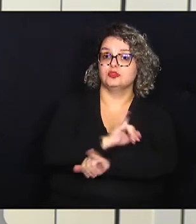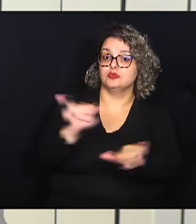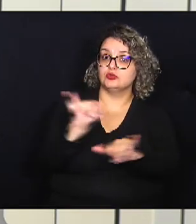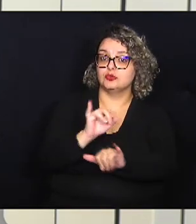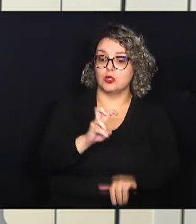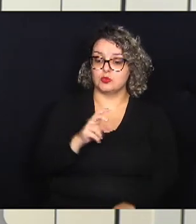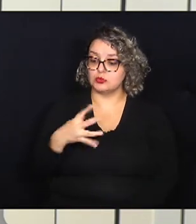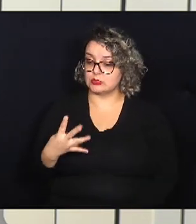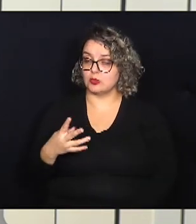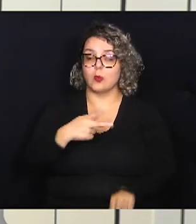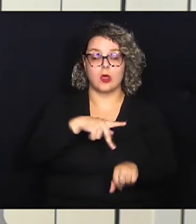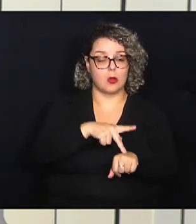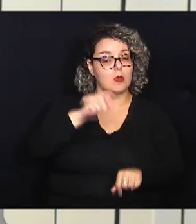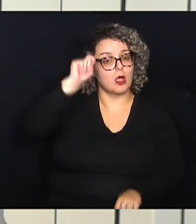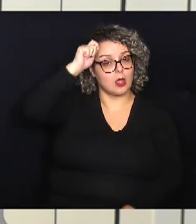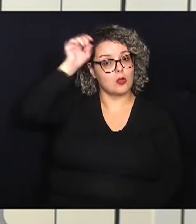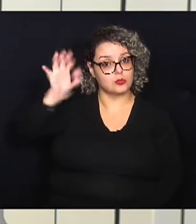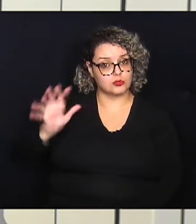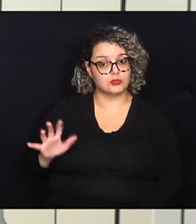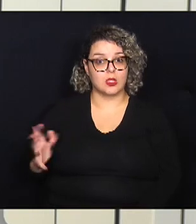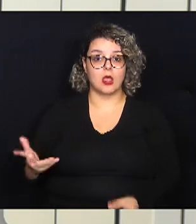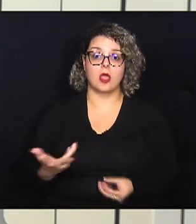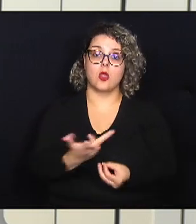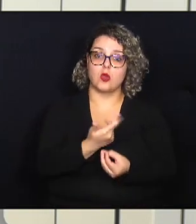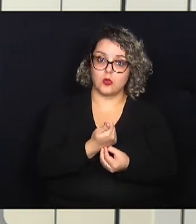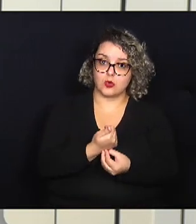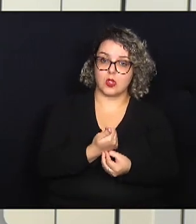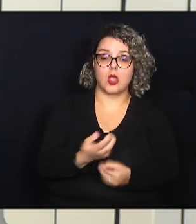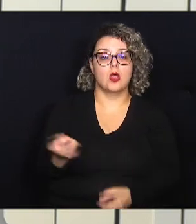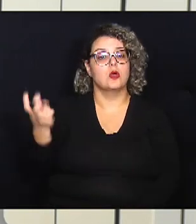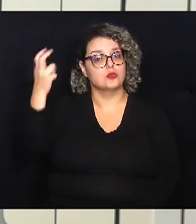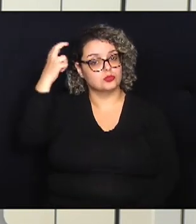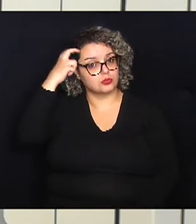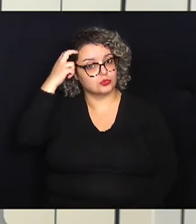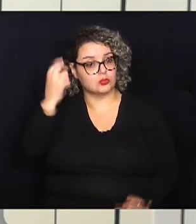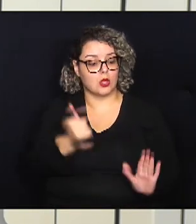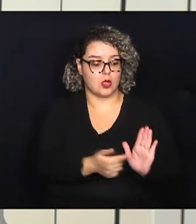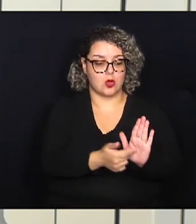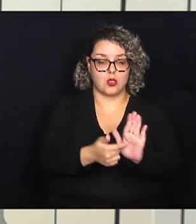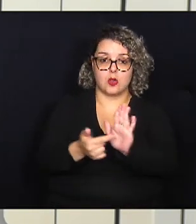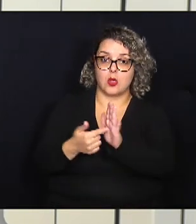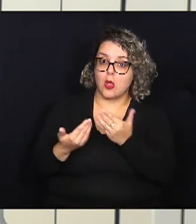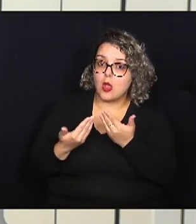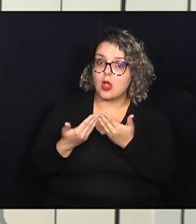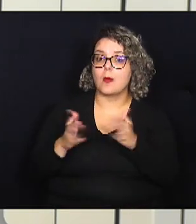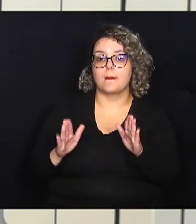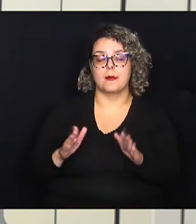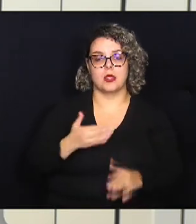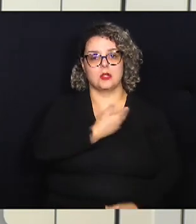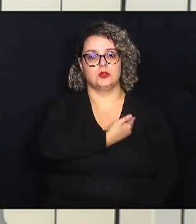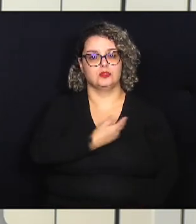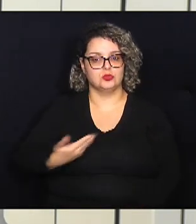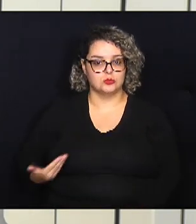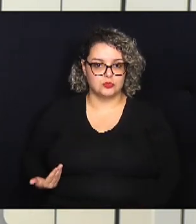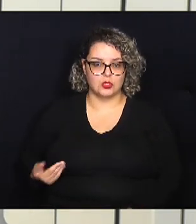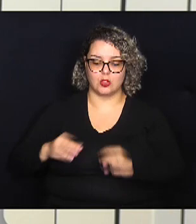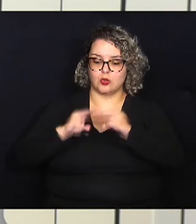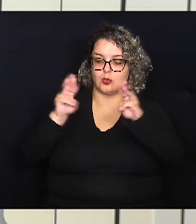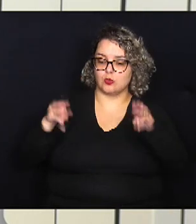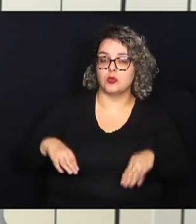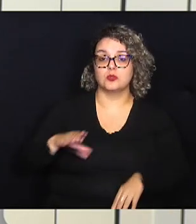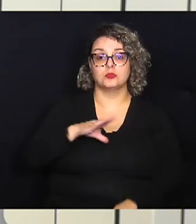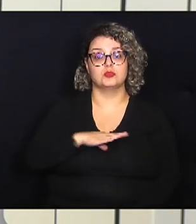países africanos por meio das artes e culturas, com exposição aberta ao público no Museu da Cidade,